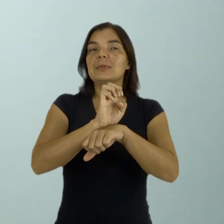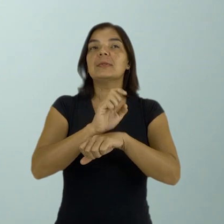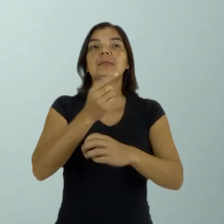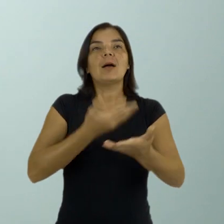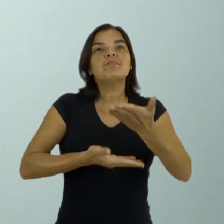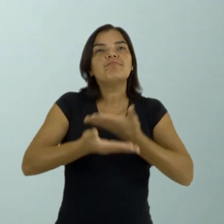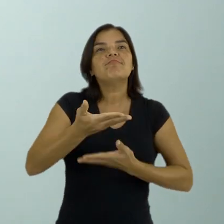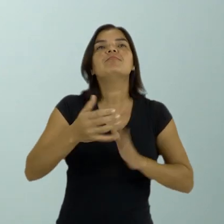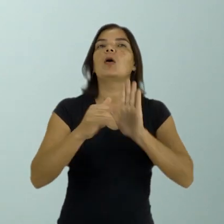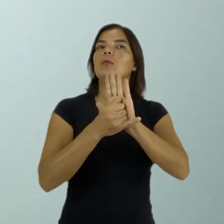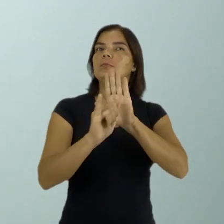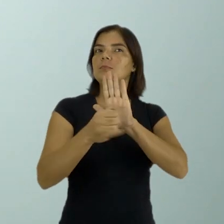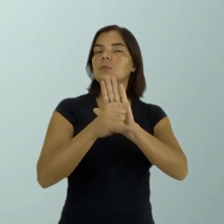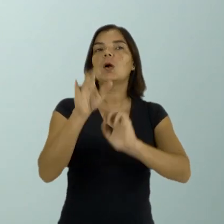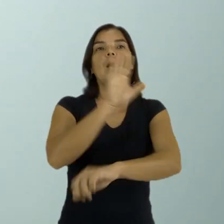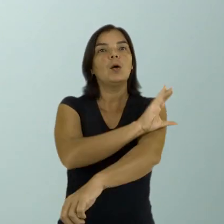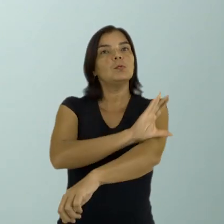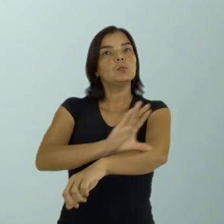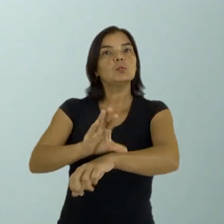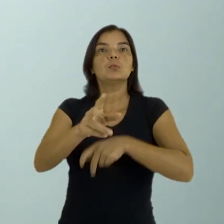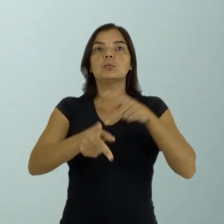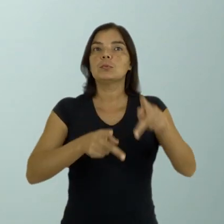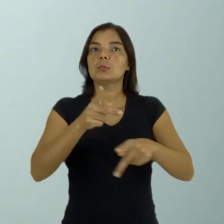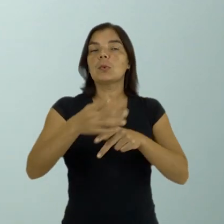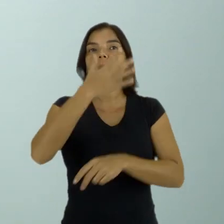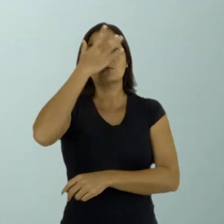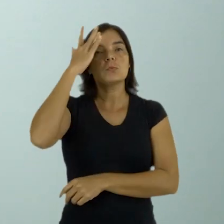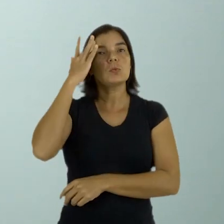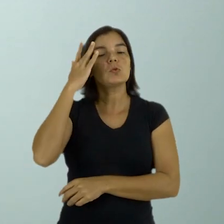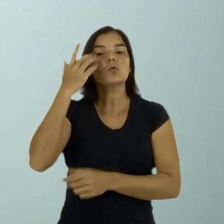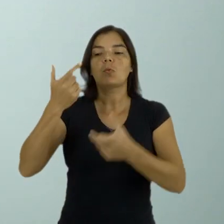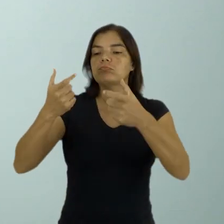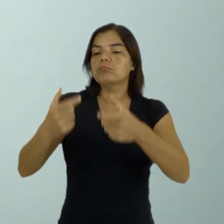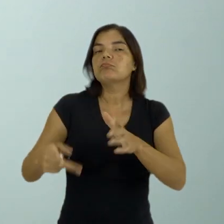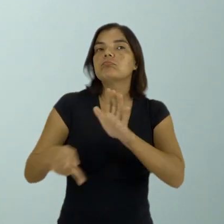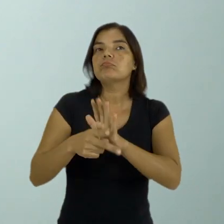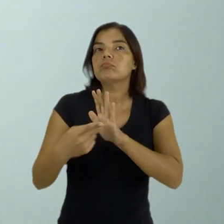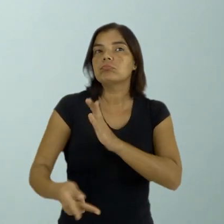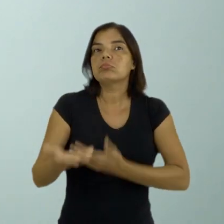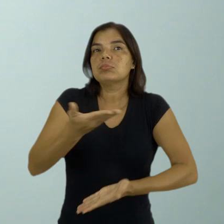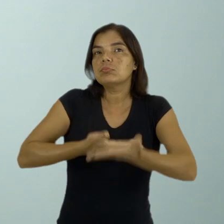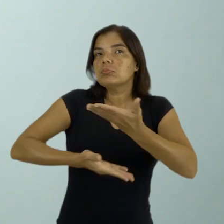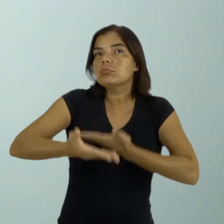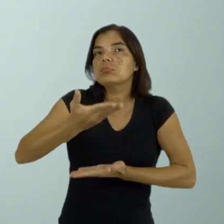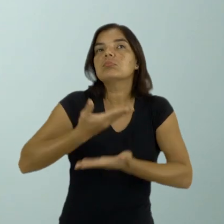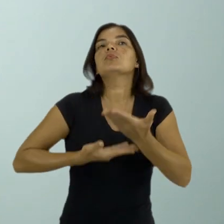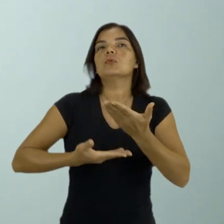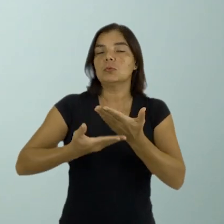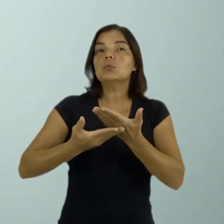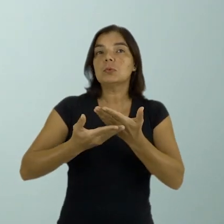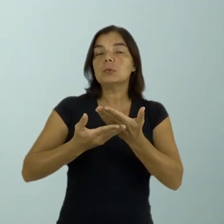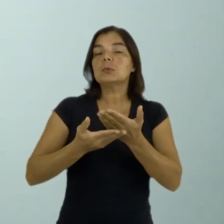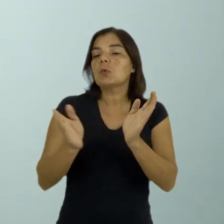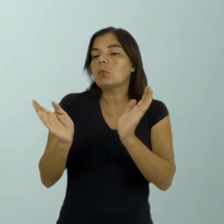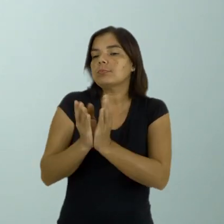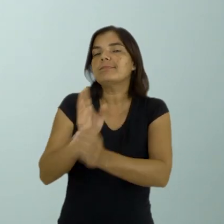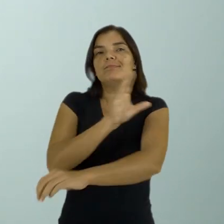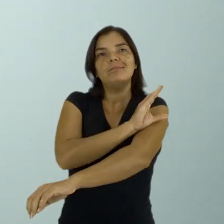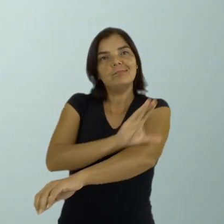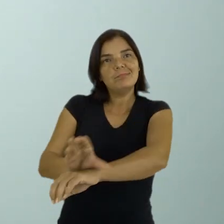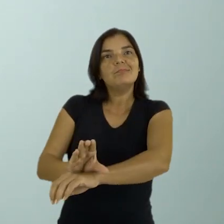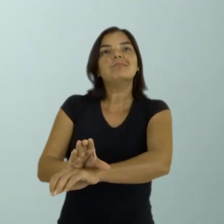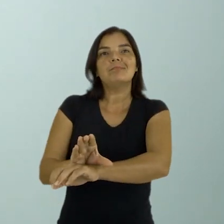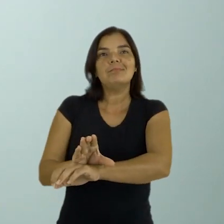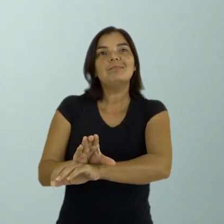relacionado à identidade, à cultura de um povo. Ou seja, as pessoas que residem num território que compartilham dos mesmos aspectos culturais que